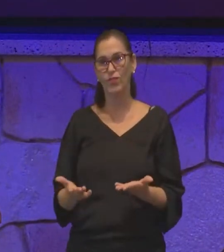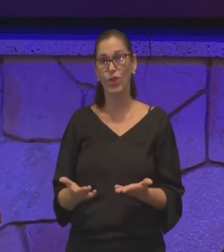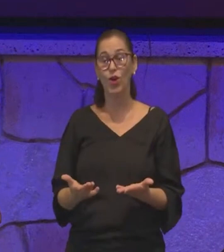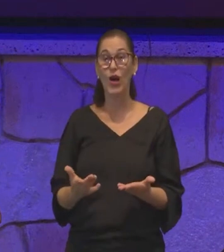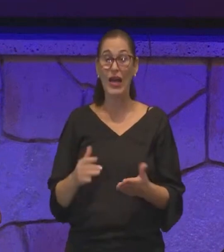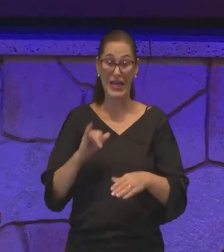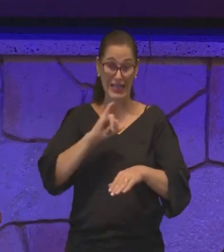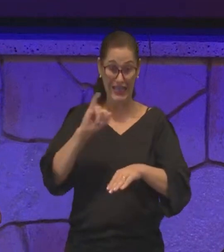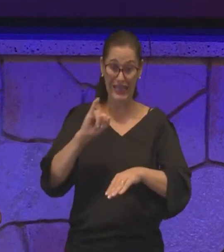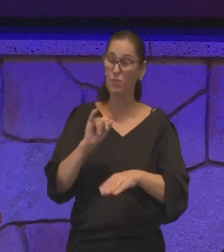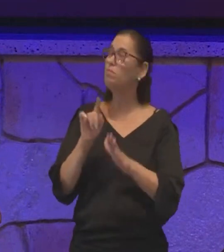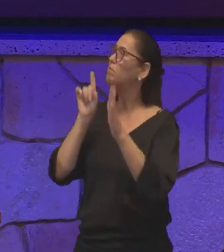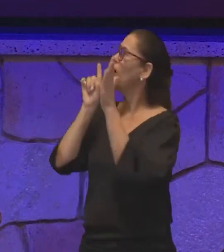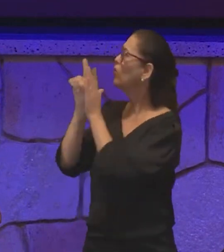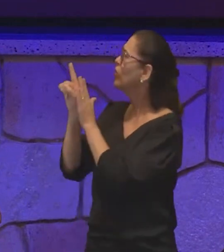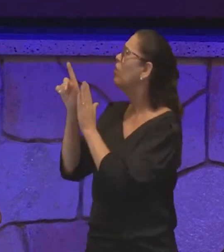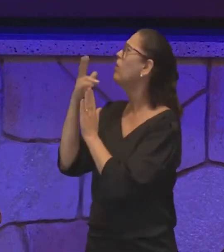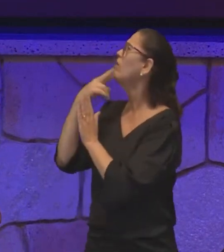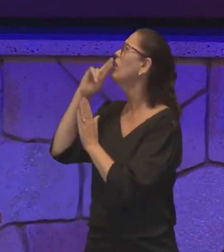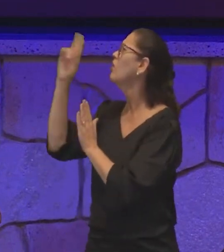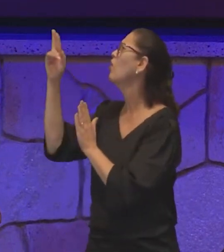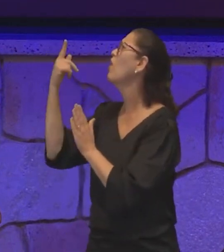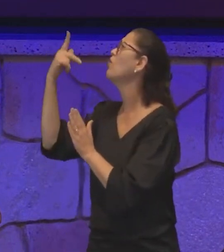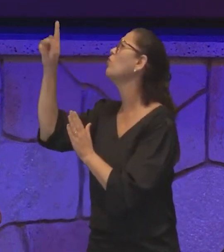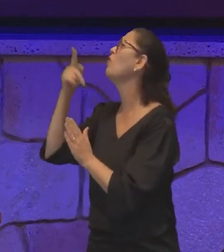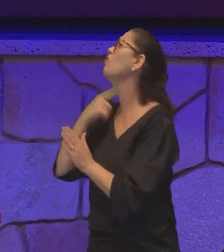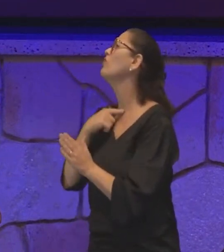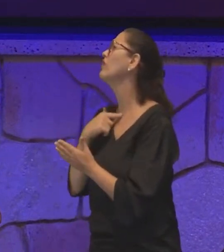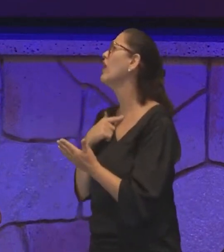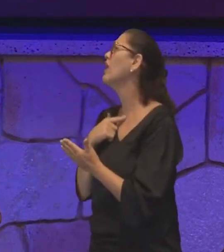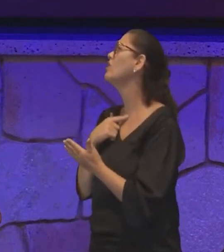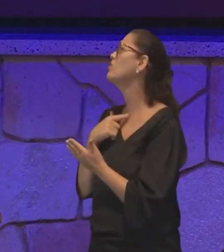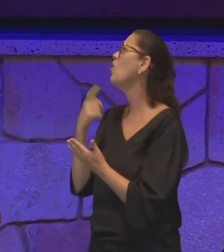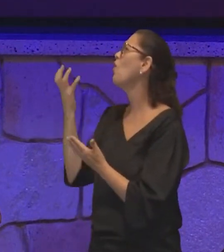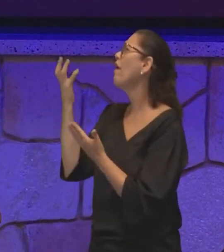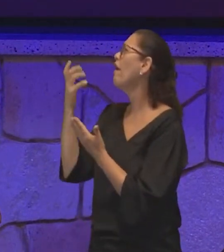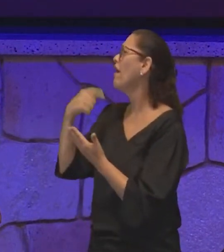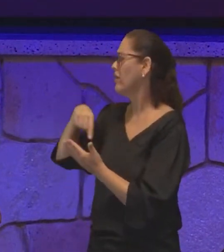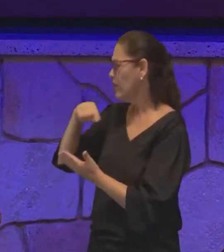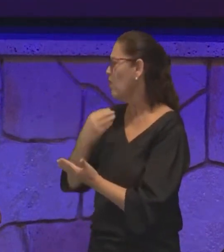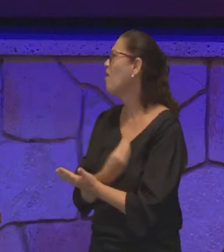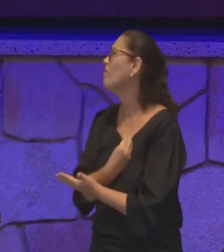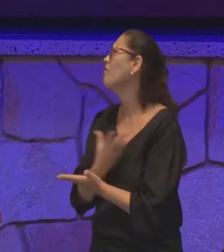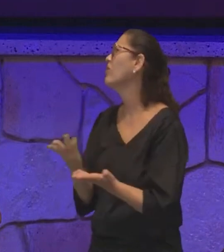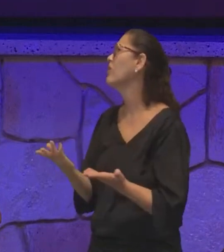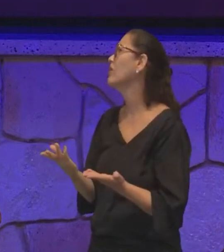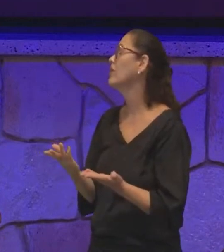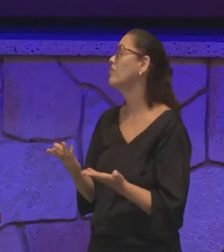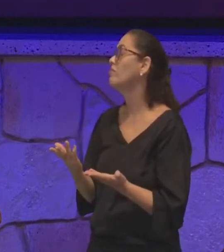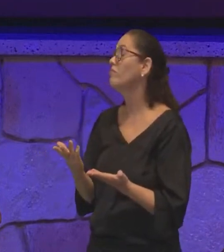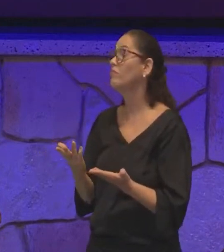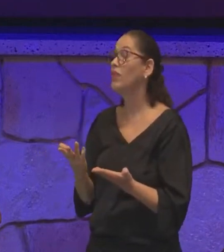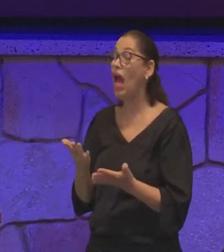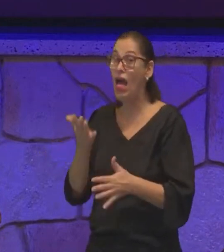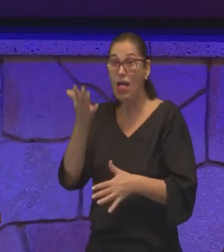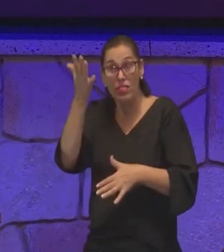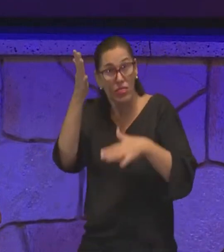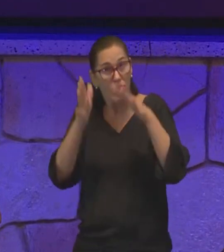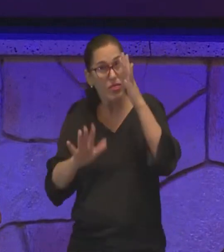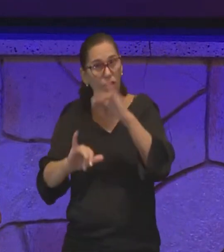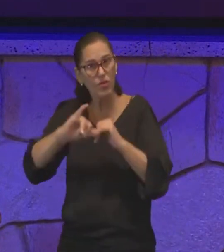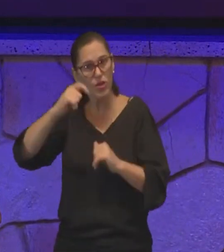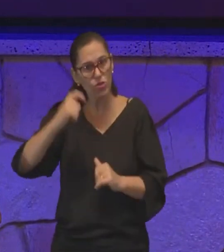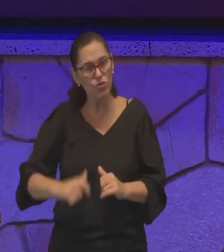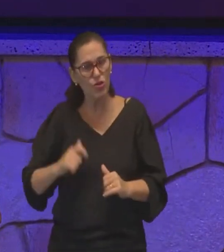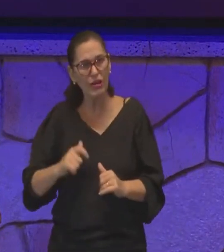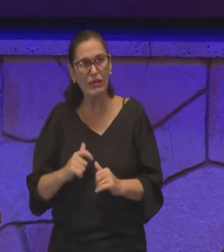é o desejo do Senhor para conosco? E José talvez não entendesse muito ainda aquela dinâmica